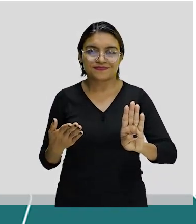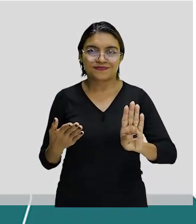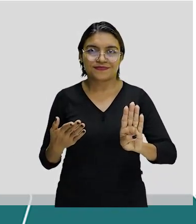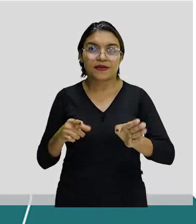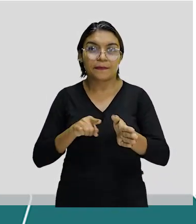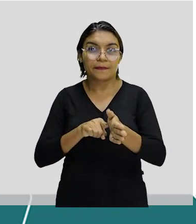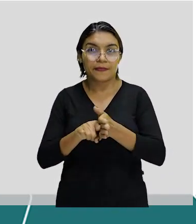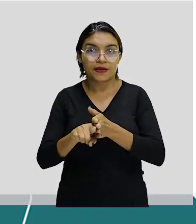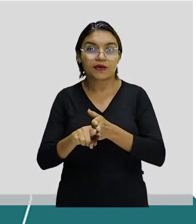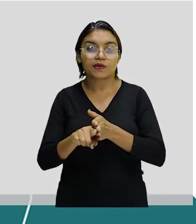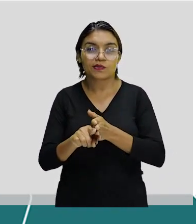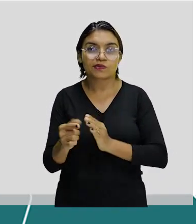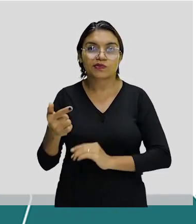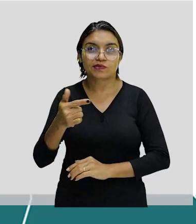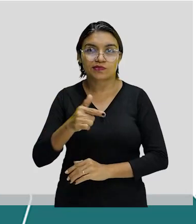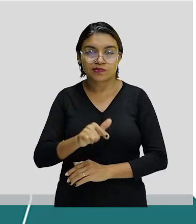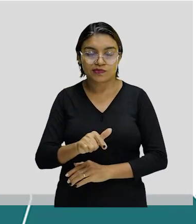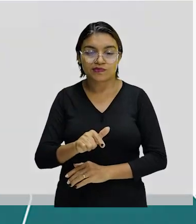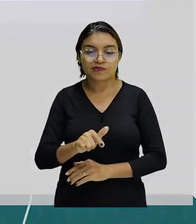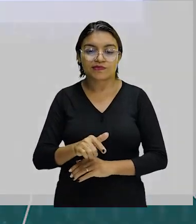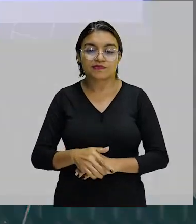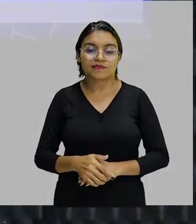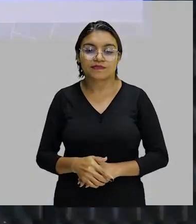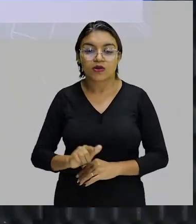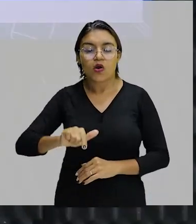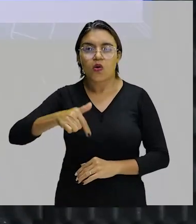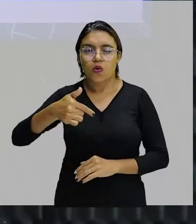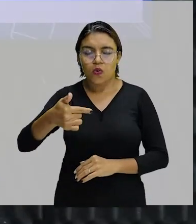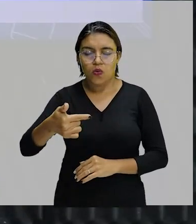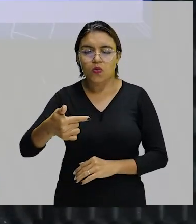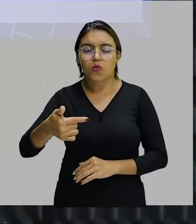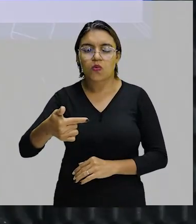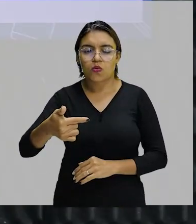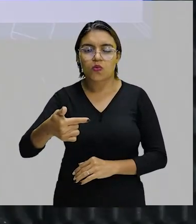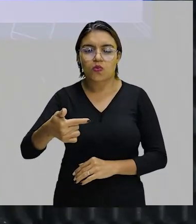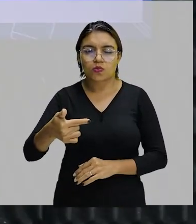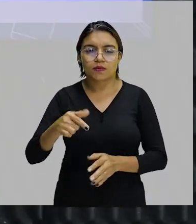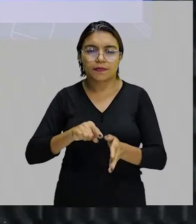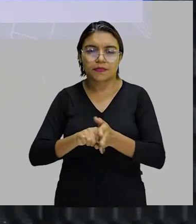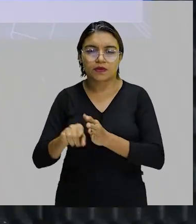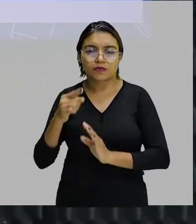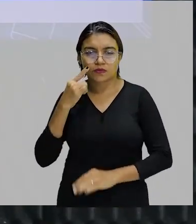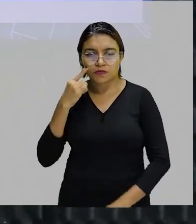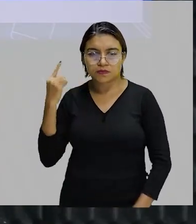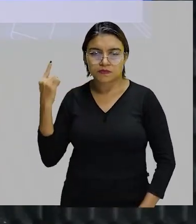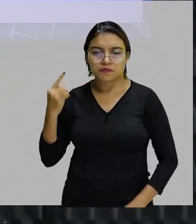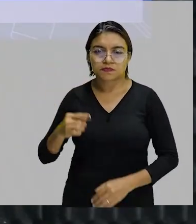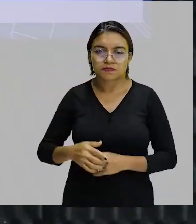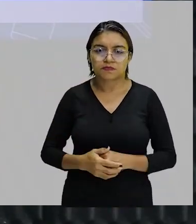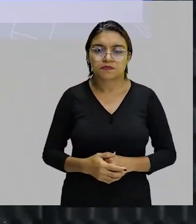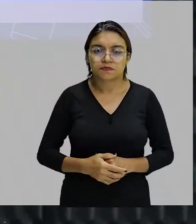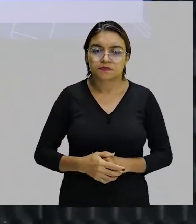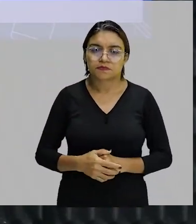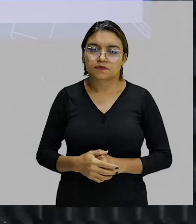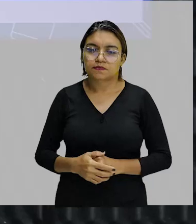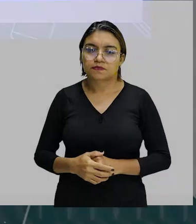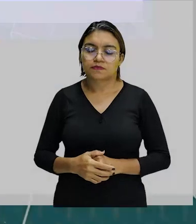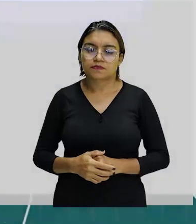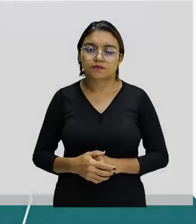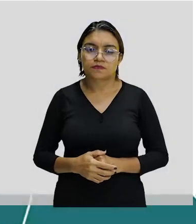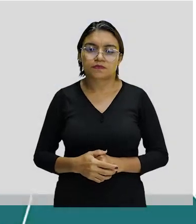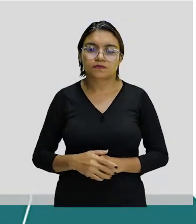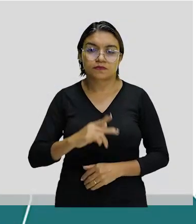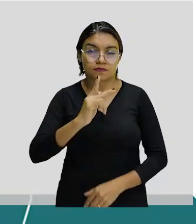questão e vamos passar agora para a nossa última questão. A nossa última questão é da FUVEST, tá? E diz o seguinte: